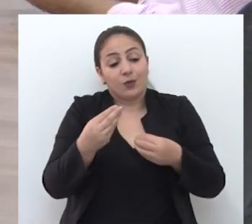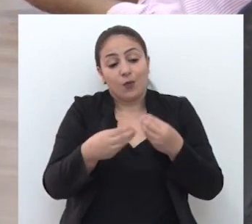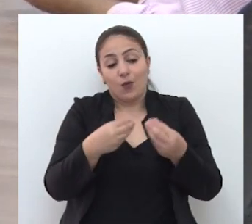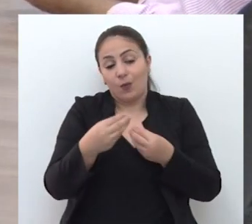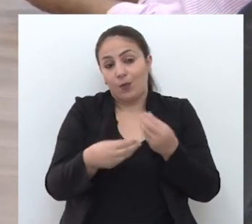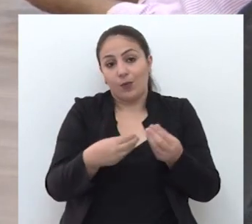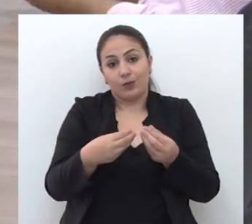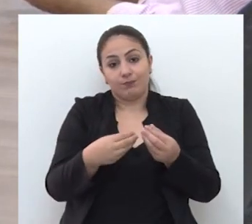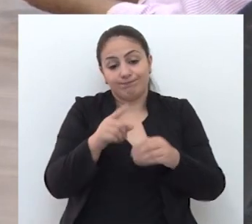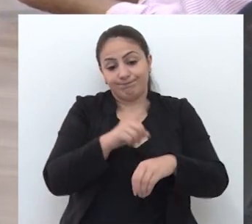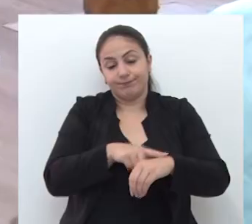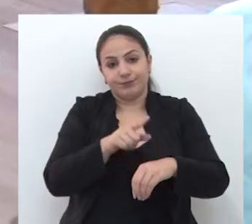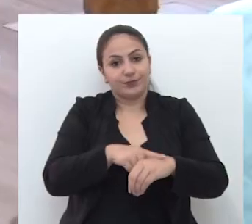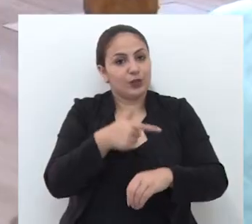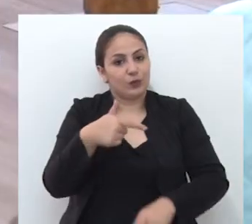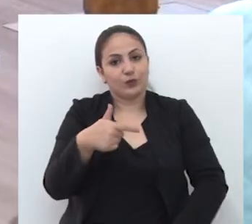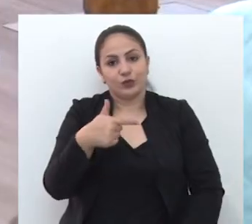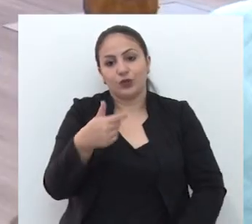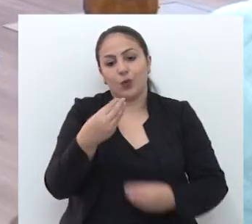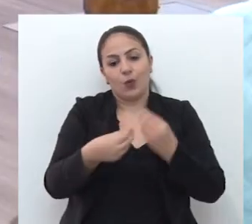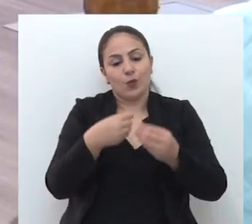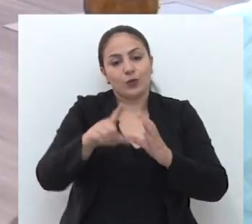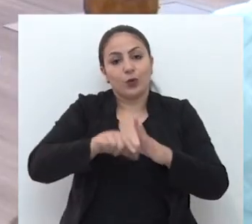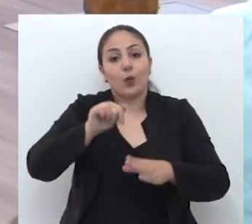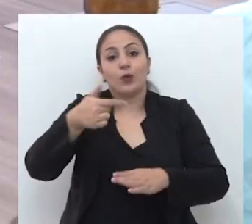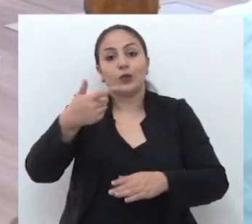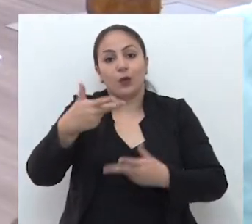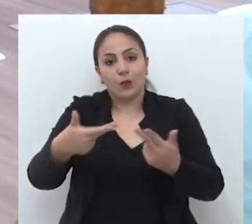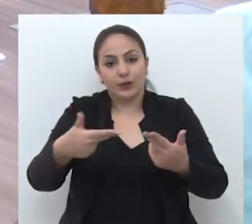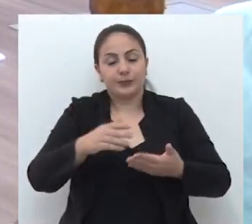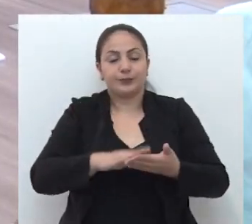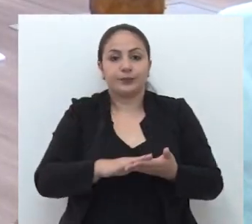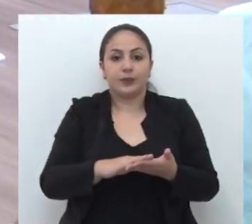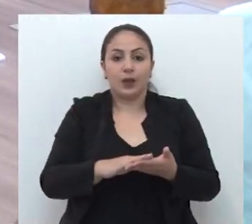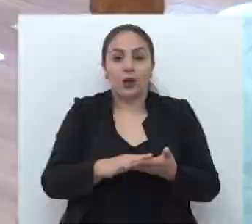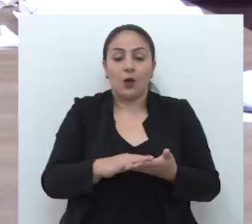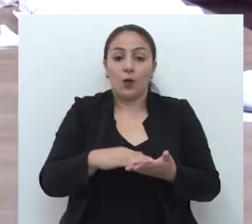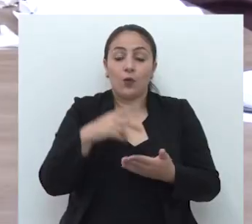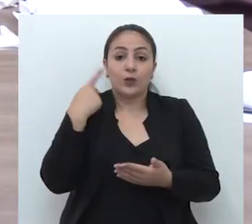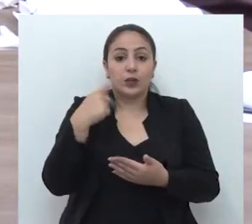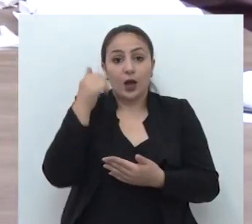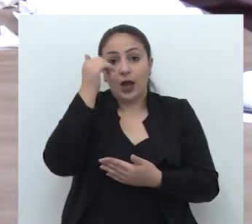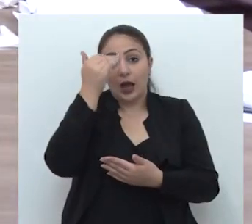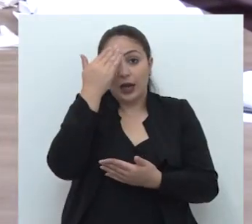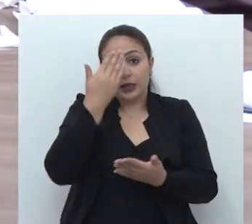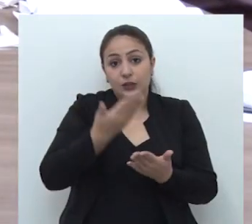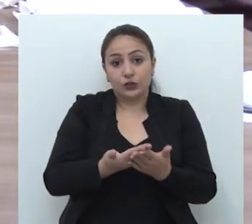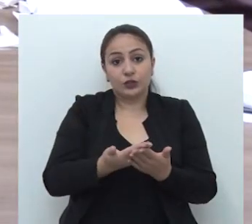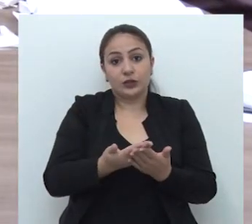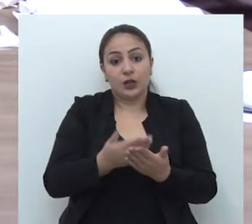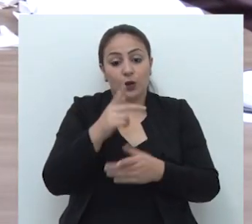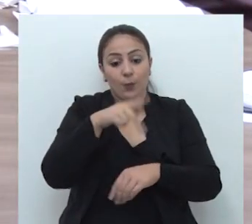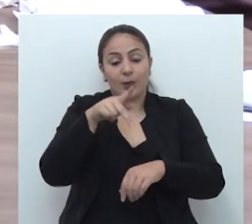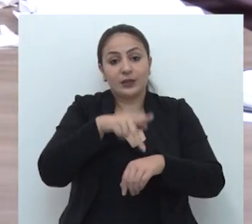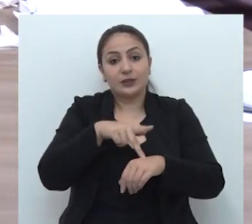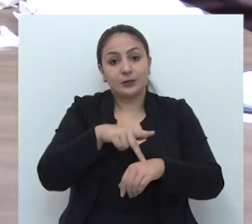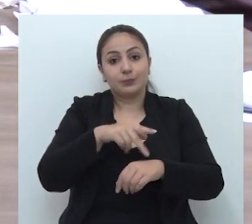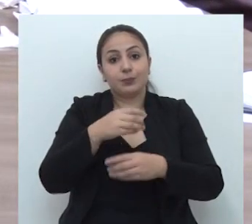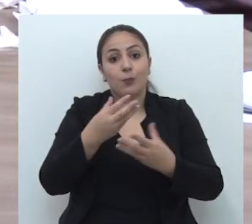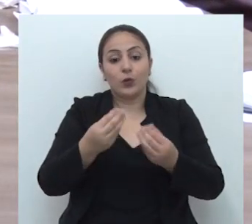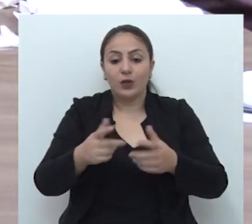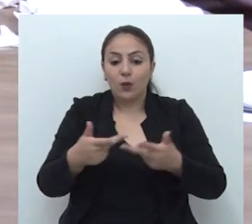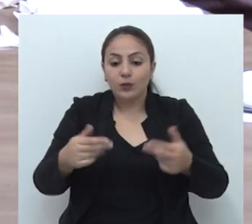havia outra escolha. O parlamentar acredita que o Brasil tem muito a melhorar e espera que Jair